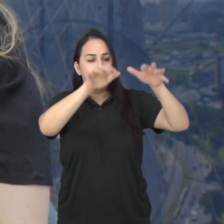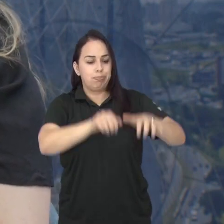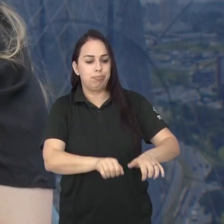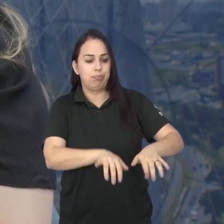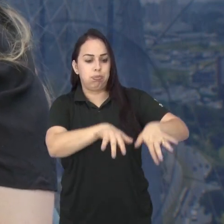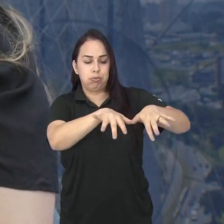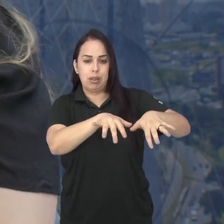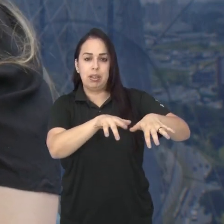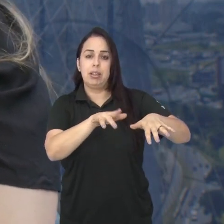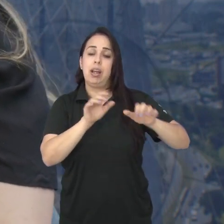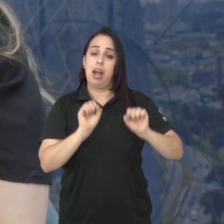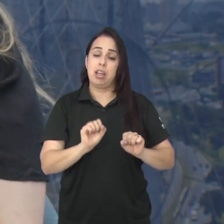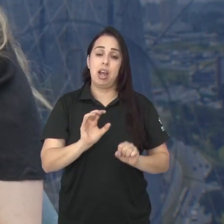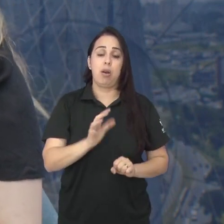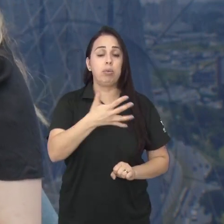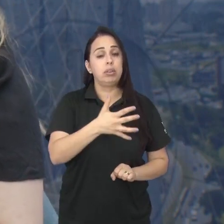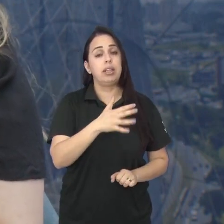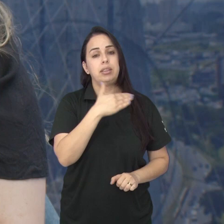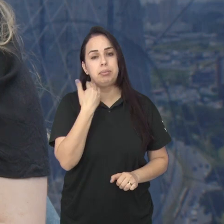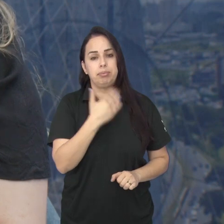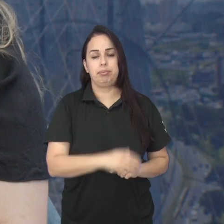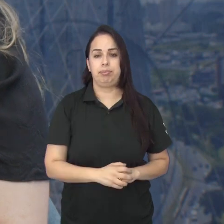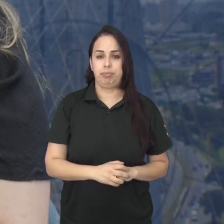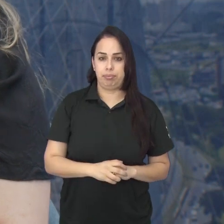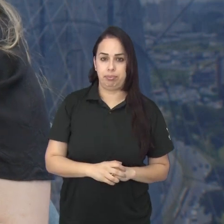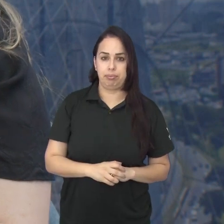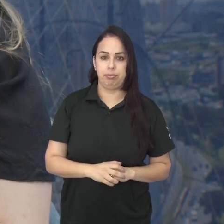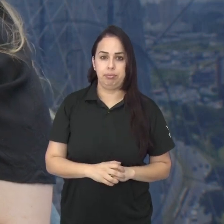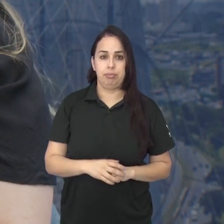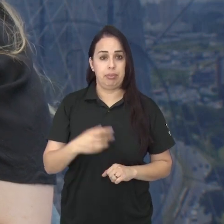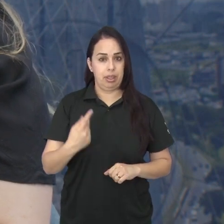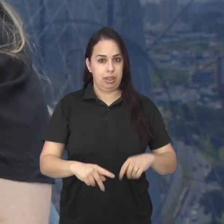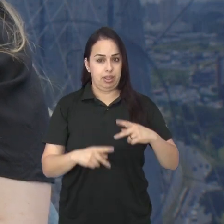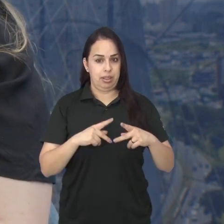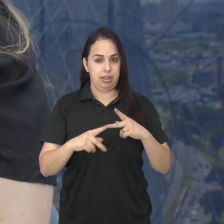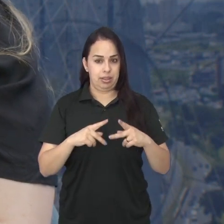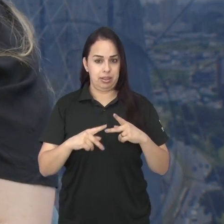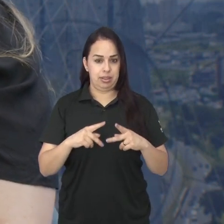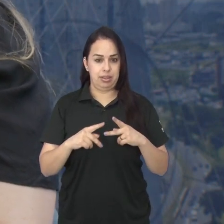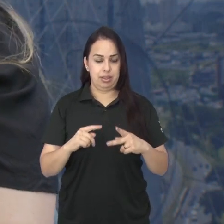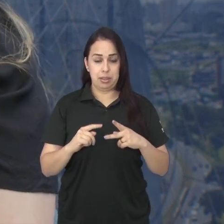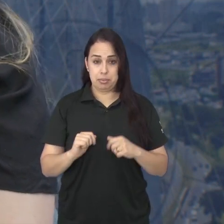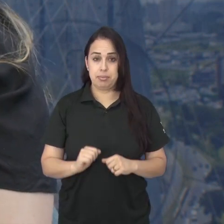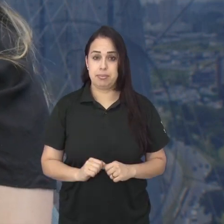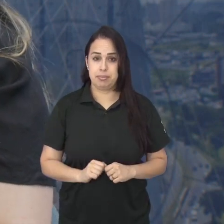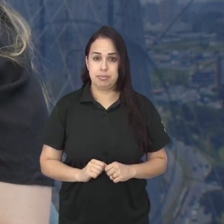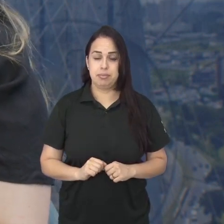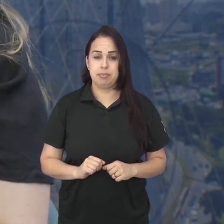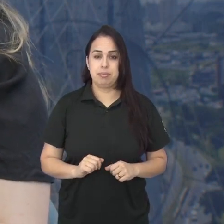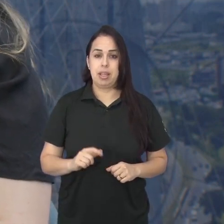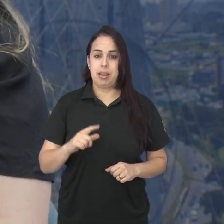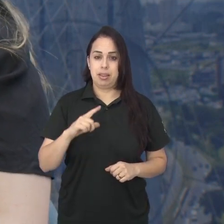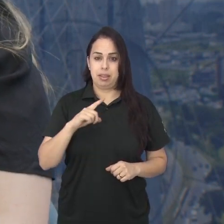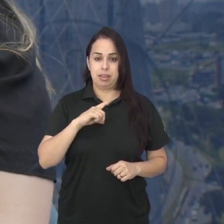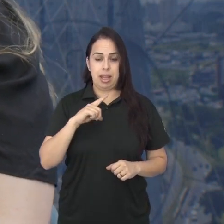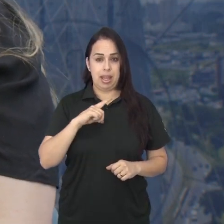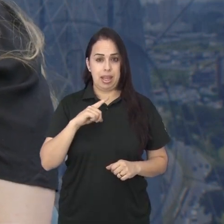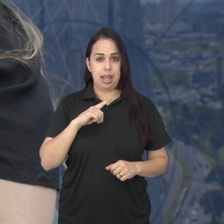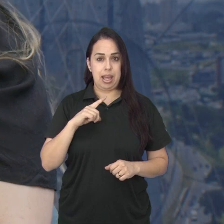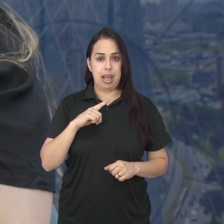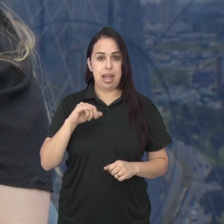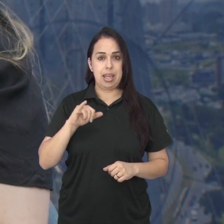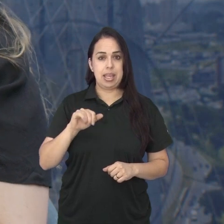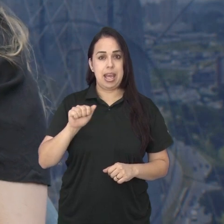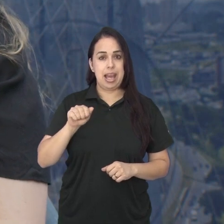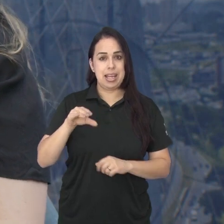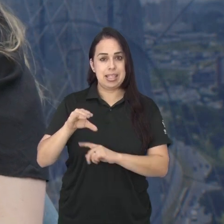de chuva que a gente sabe que acontece. Atualmente, aqui em São José dos Campos, a gente tem a IACIT, ela é